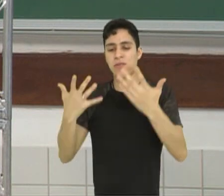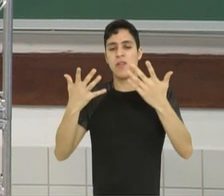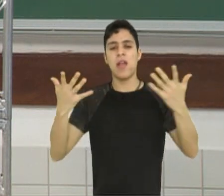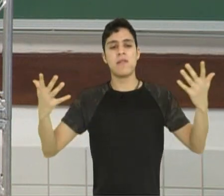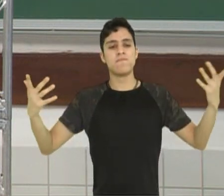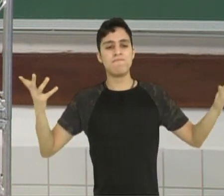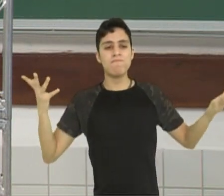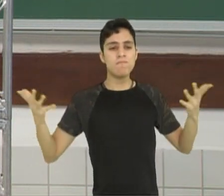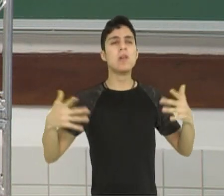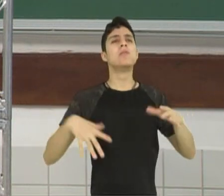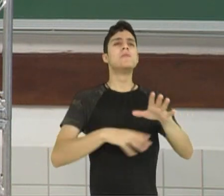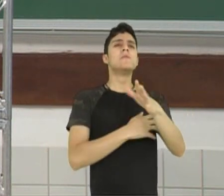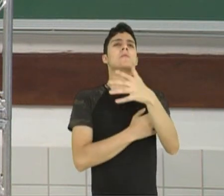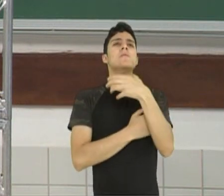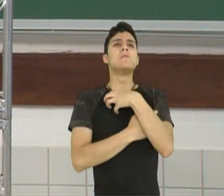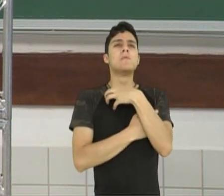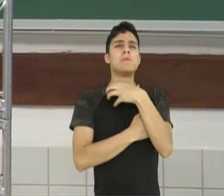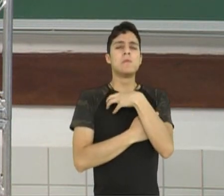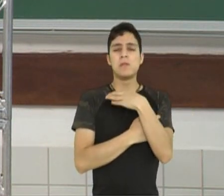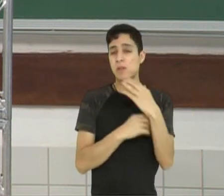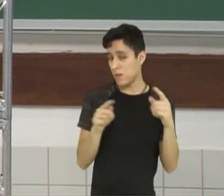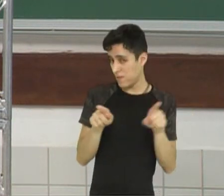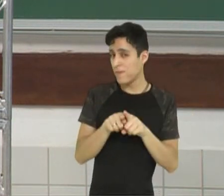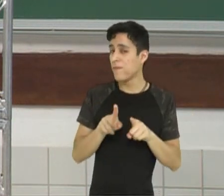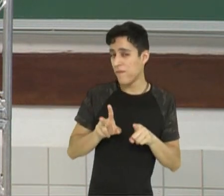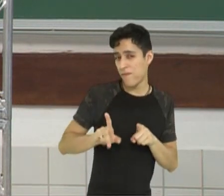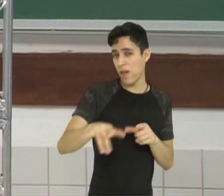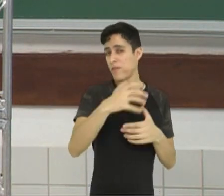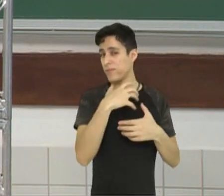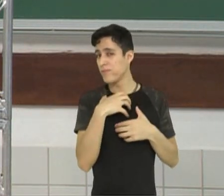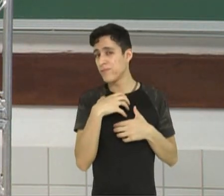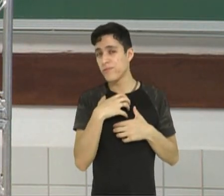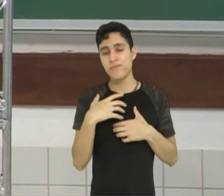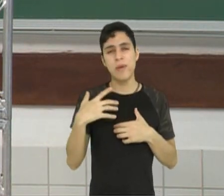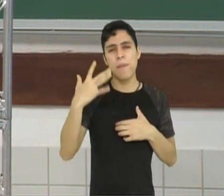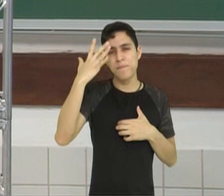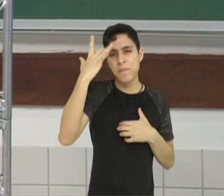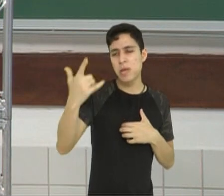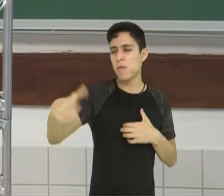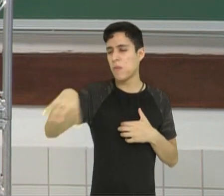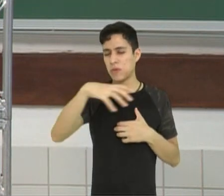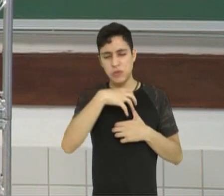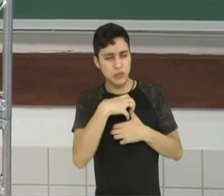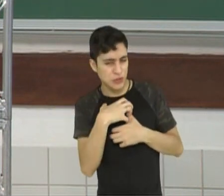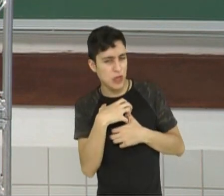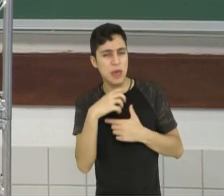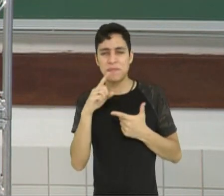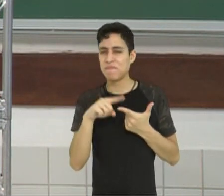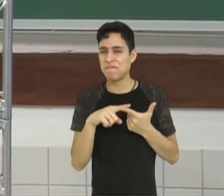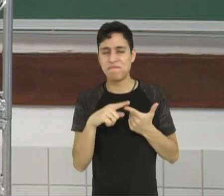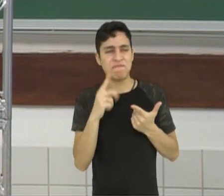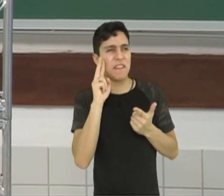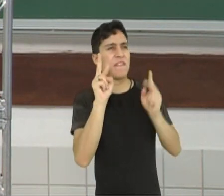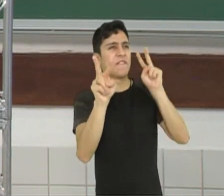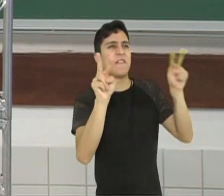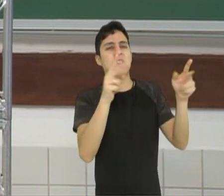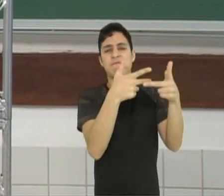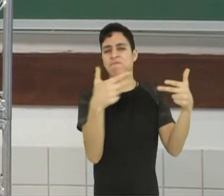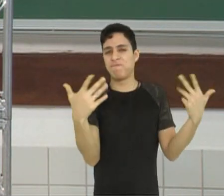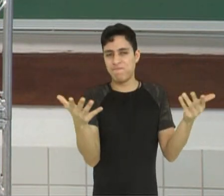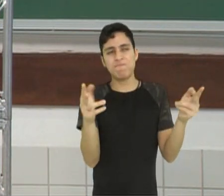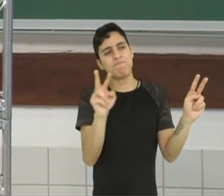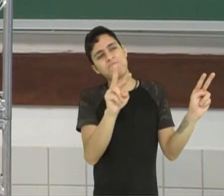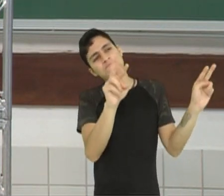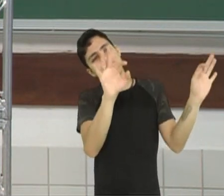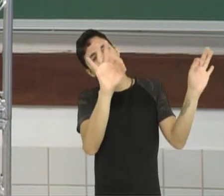personagem. E a pessoa, o público que está assistindo também, né? Cada dia ele vai estar com uma emoção, um jeito de ver a vida e ele vai olhar o espetáculo